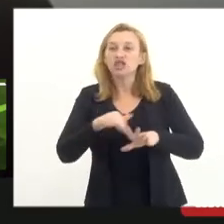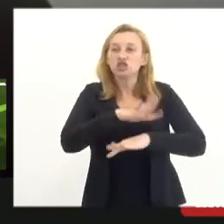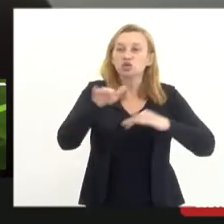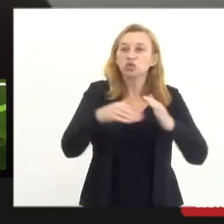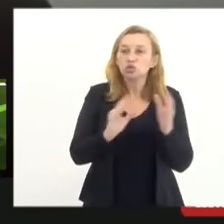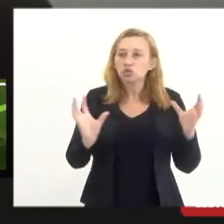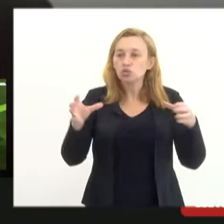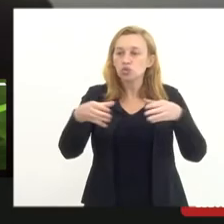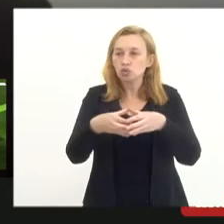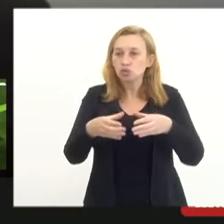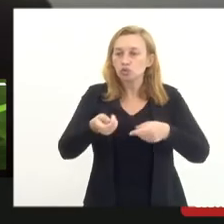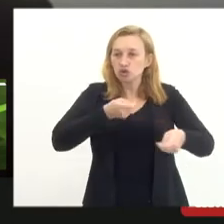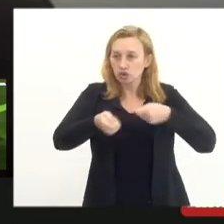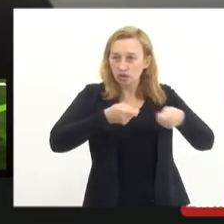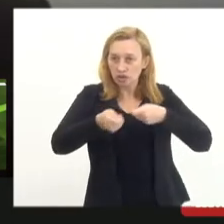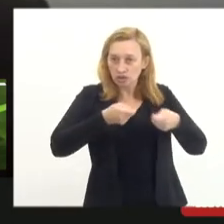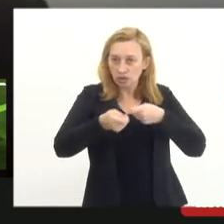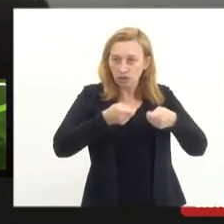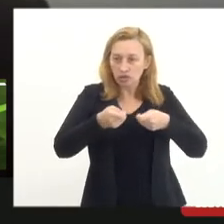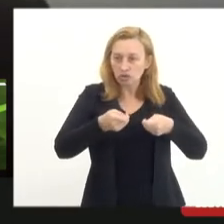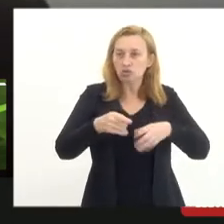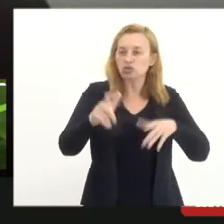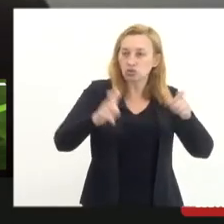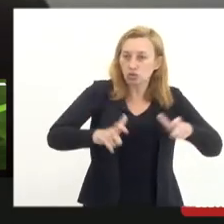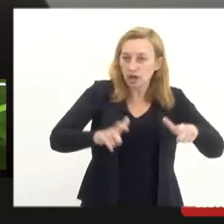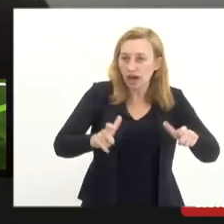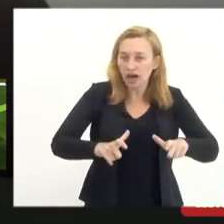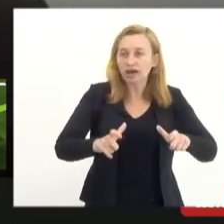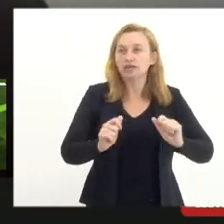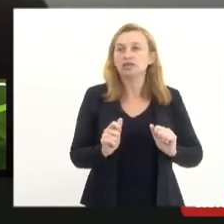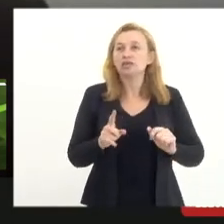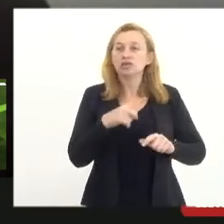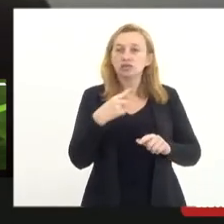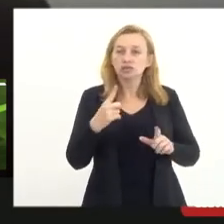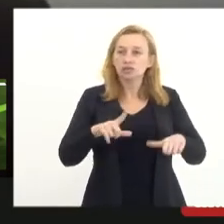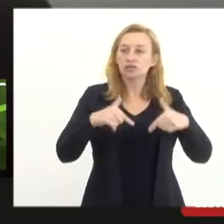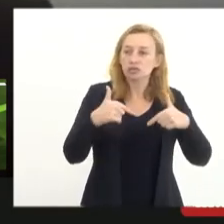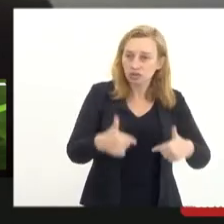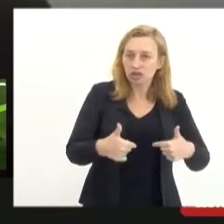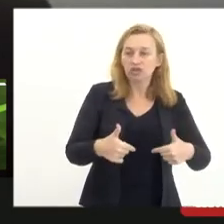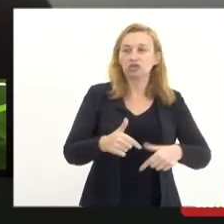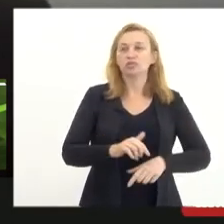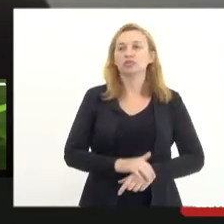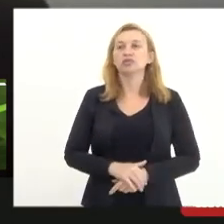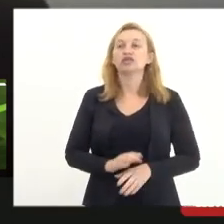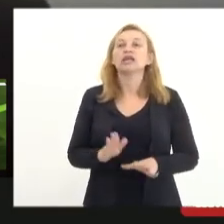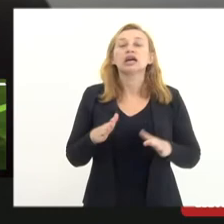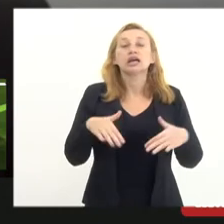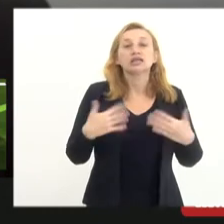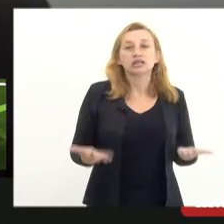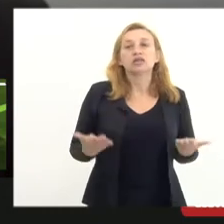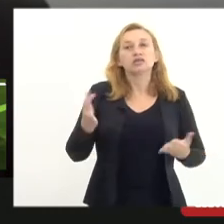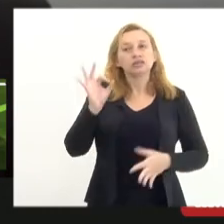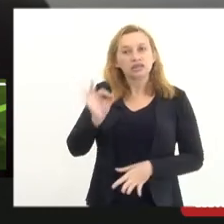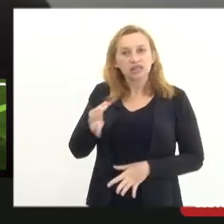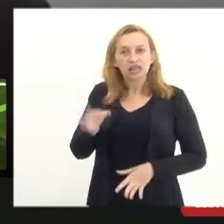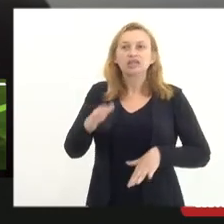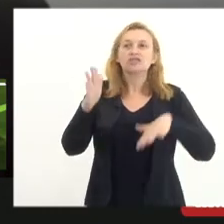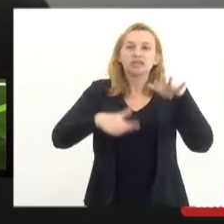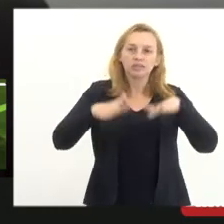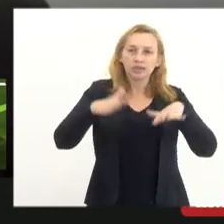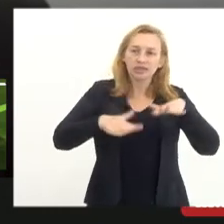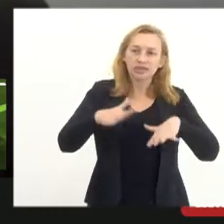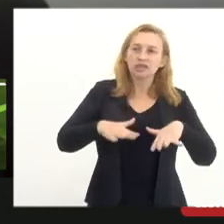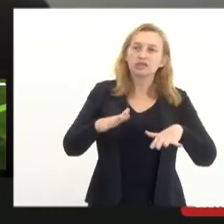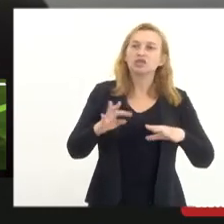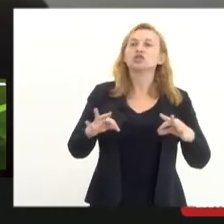arcabouço legal e regulatório do ambiente onde a gente opera, né? Então, claro que, a depender dessa